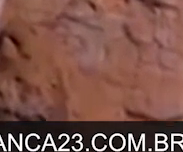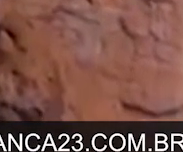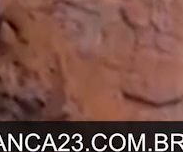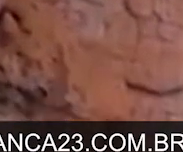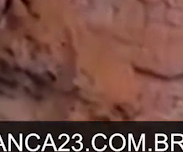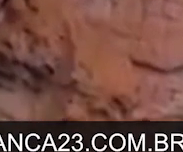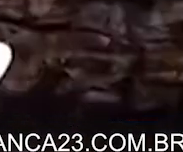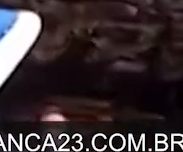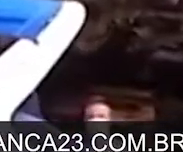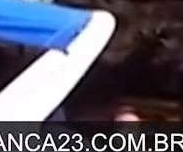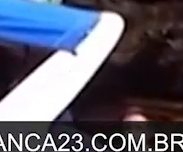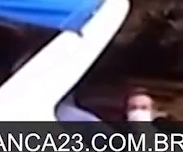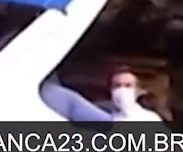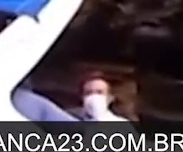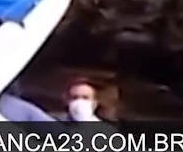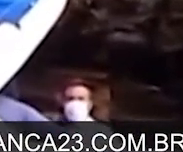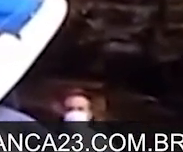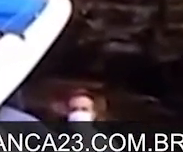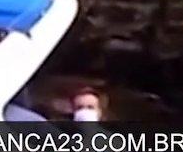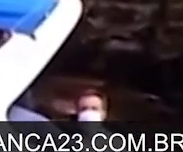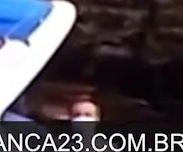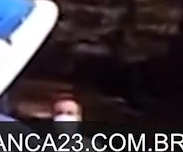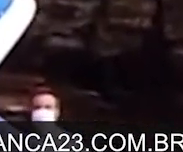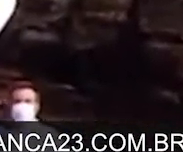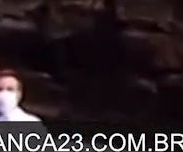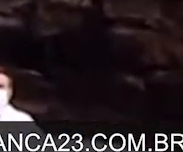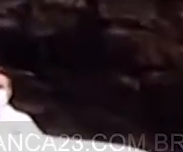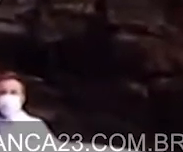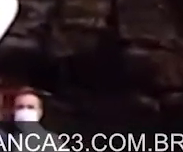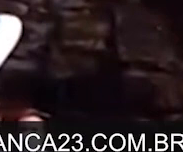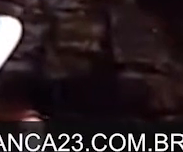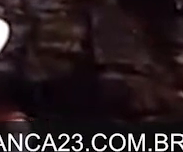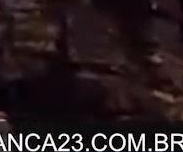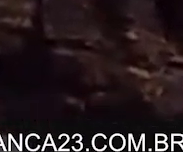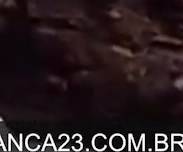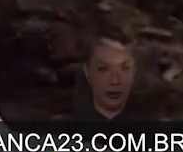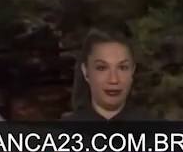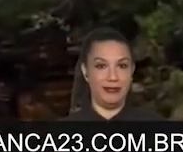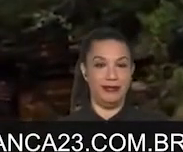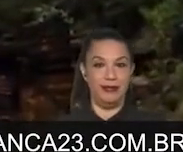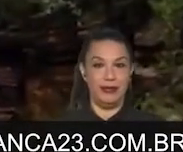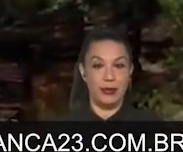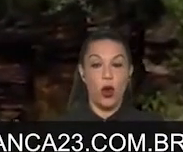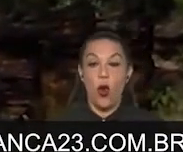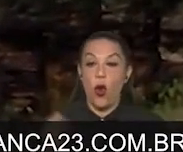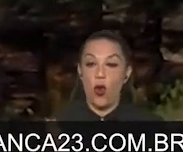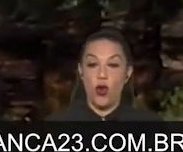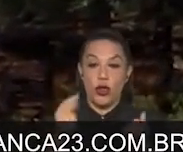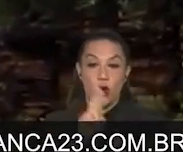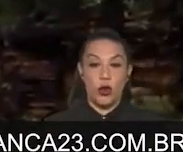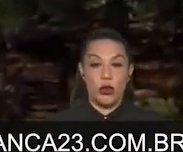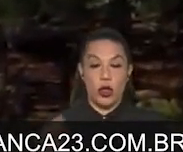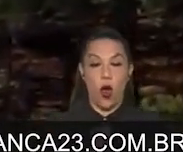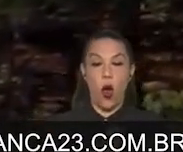É continuidade? É acompanhamento do JR23? Você vê aqui, joga na tela, vamos ver. O dinheiro será usado para obras